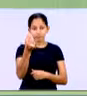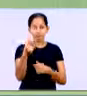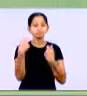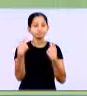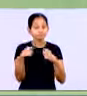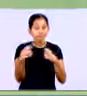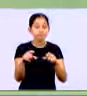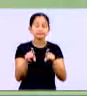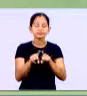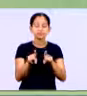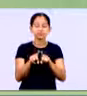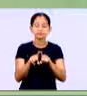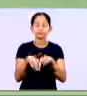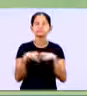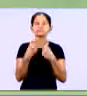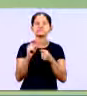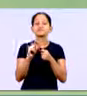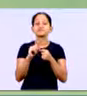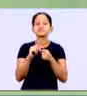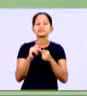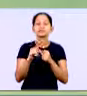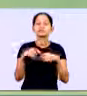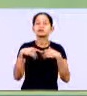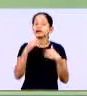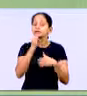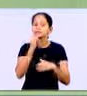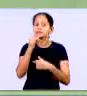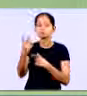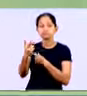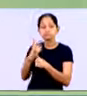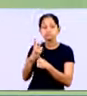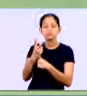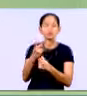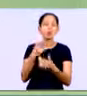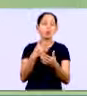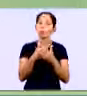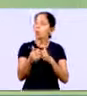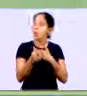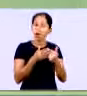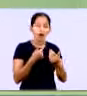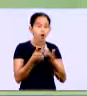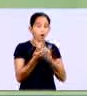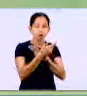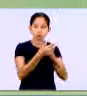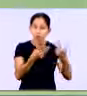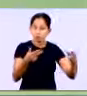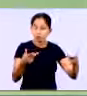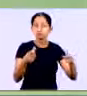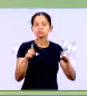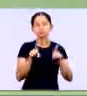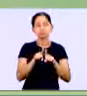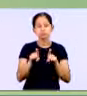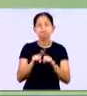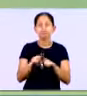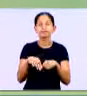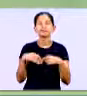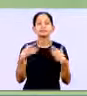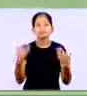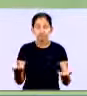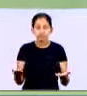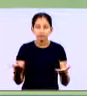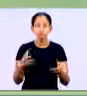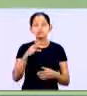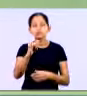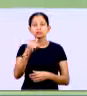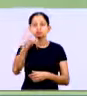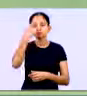necessita de recursos, né, para o seu financiamento, como acontece com qualquer capital, um capital permanente também. Assim, quanto